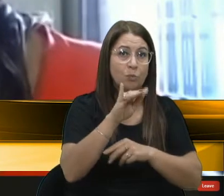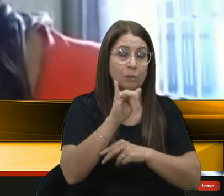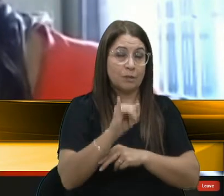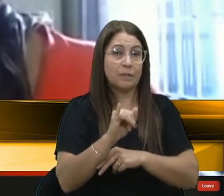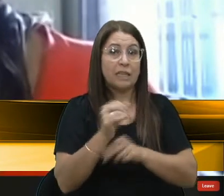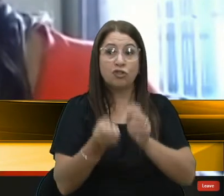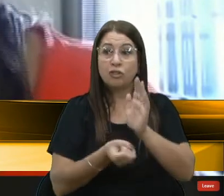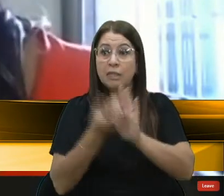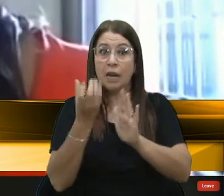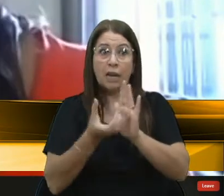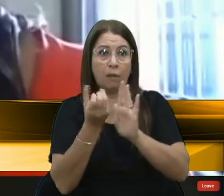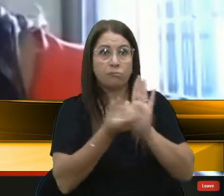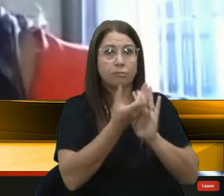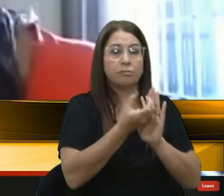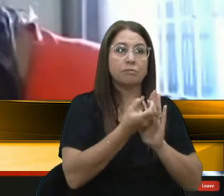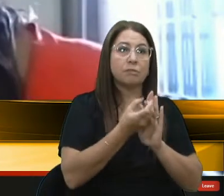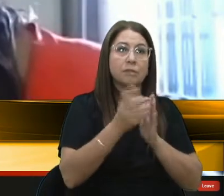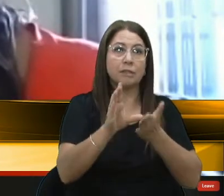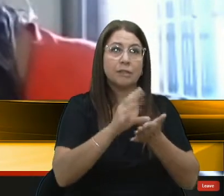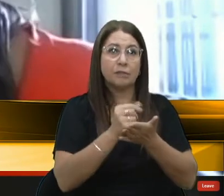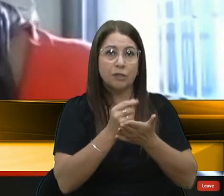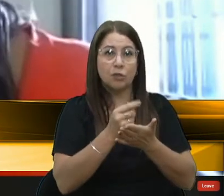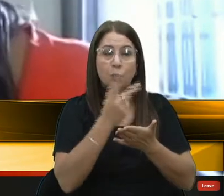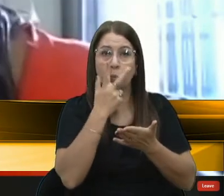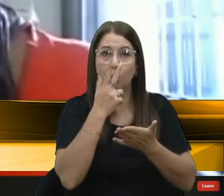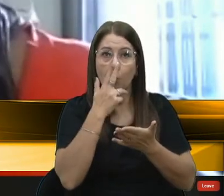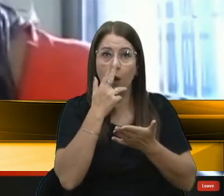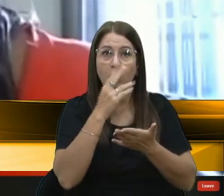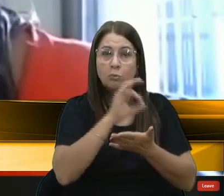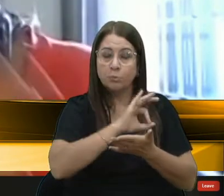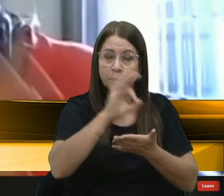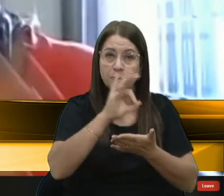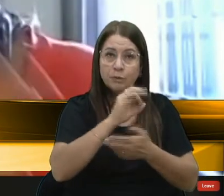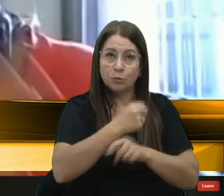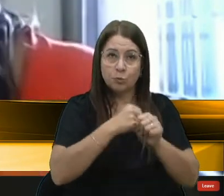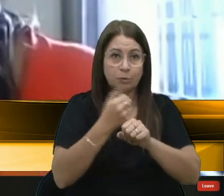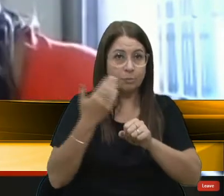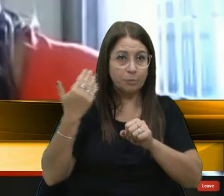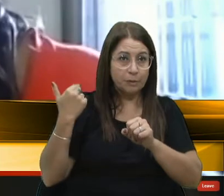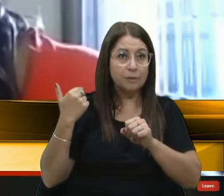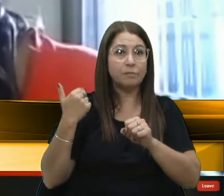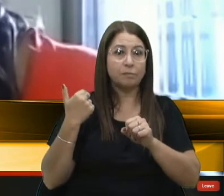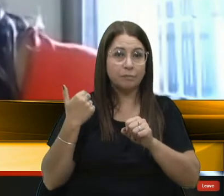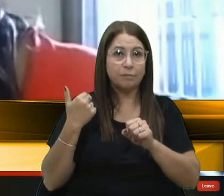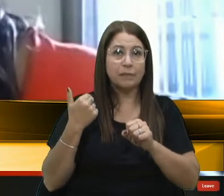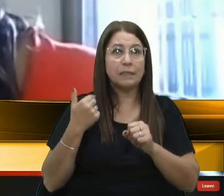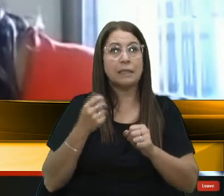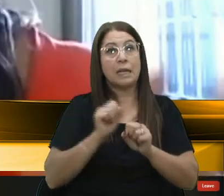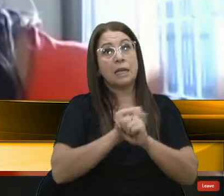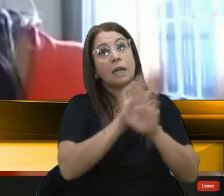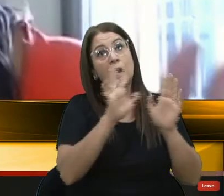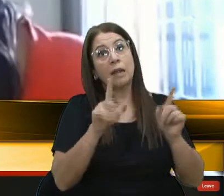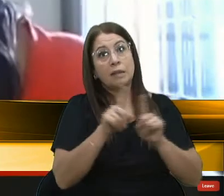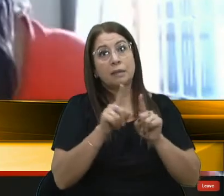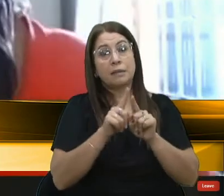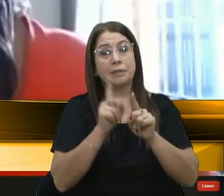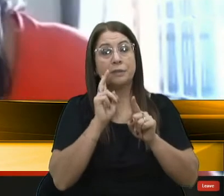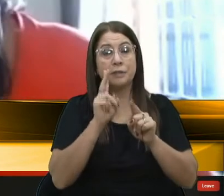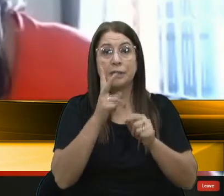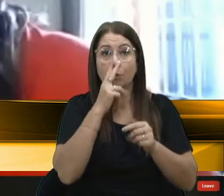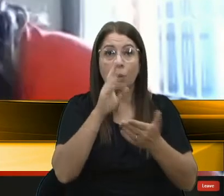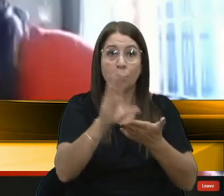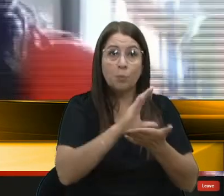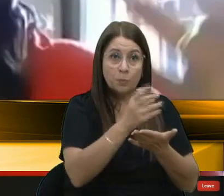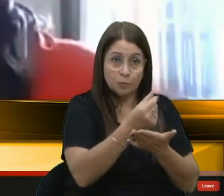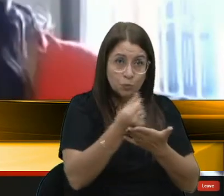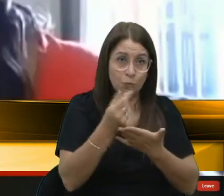criar leito, a gente investiu o mesmo percentual do ano anterior, né? Só que, claro, para isso a gente investir o mesmo,